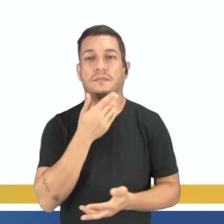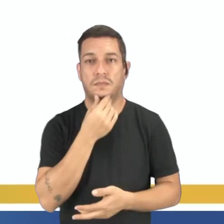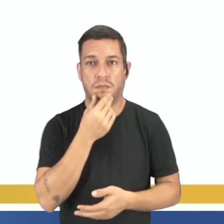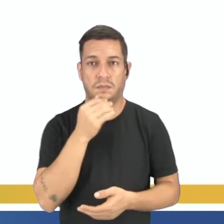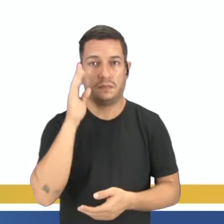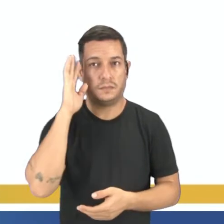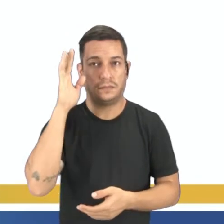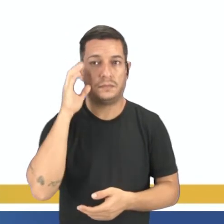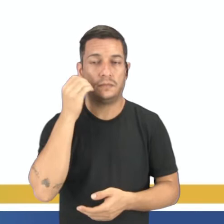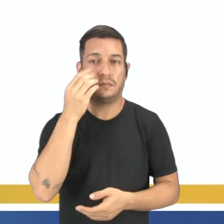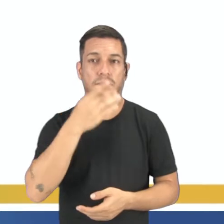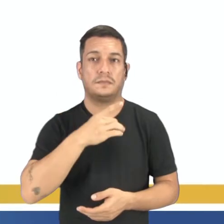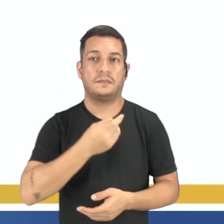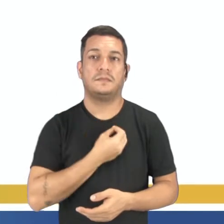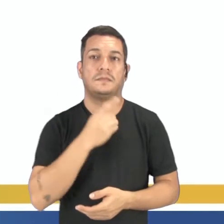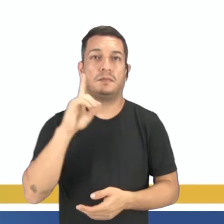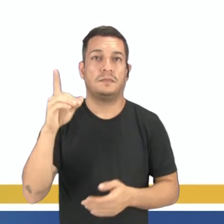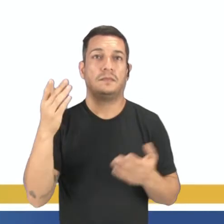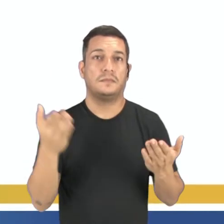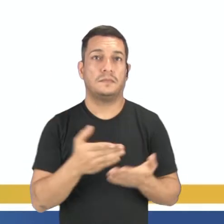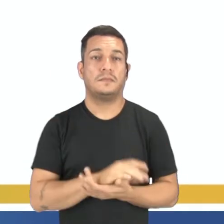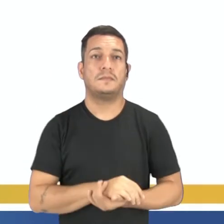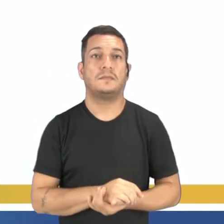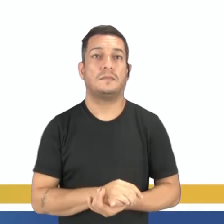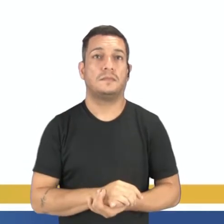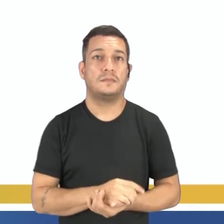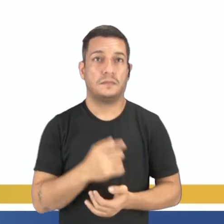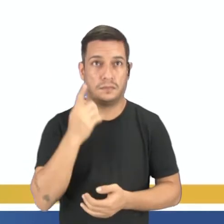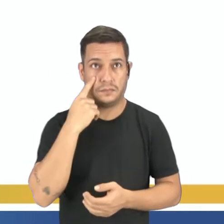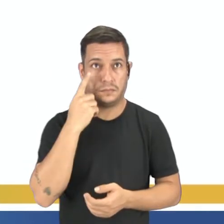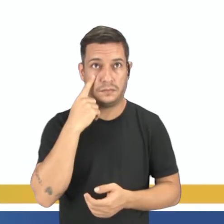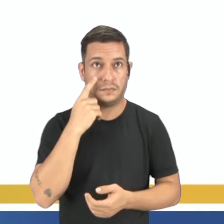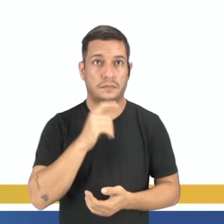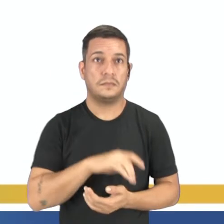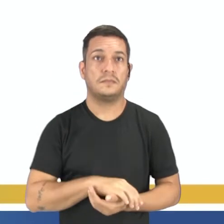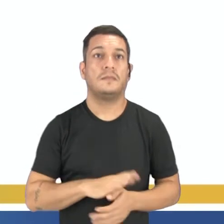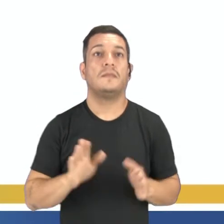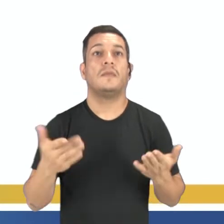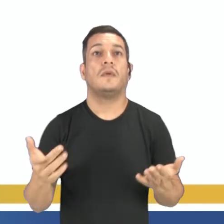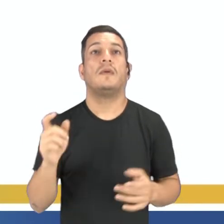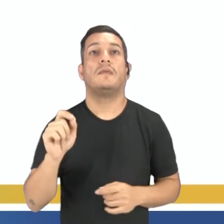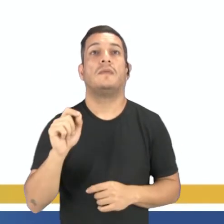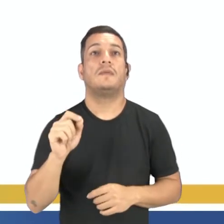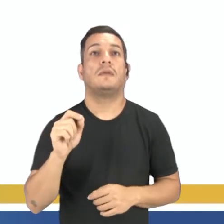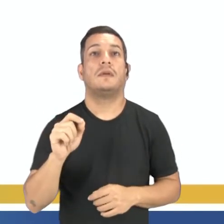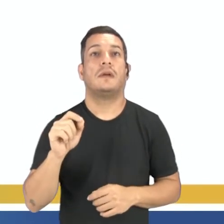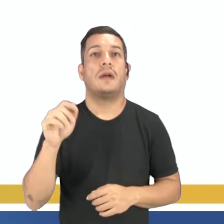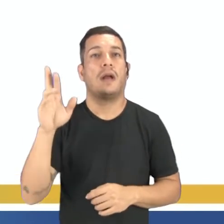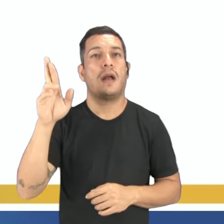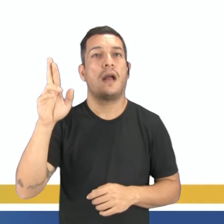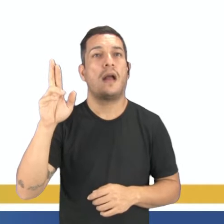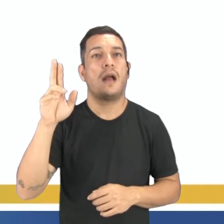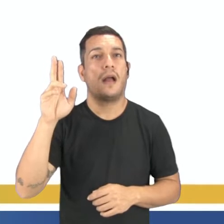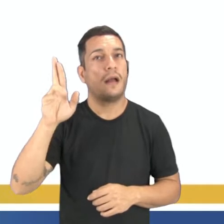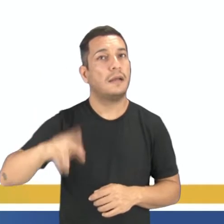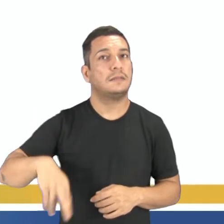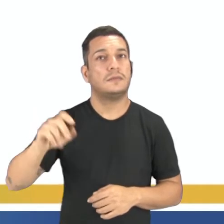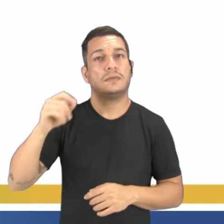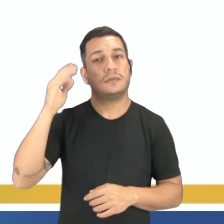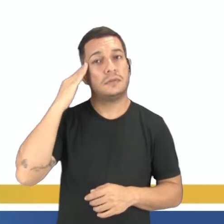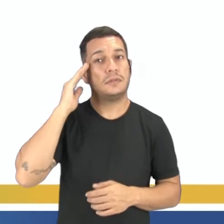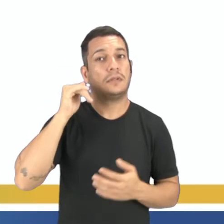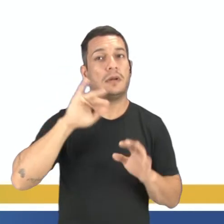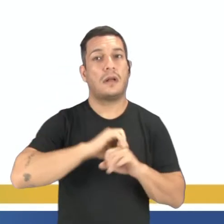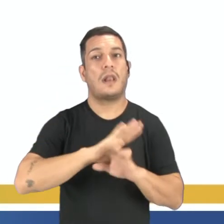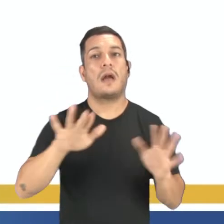ele prova a existência de Deus. Aí agora é o comentador, Ray Charles. Qual será a forma mais razoável de entender o que é o